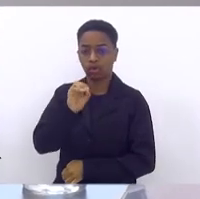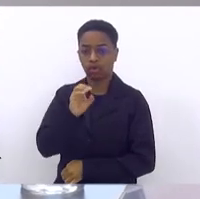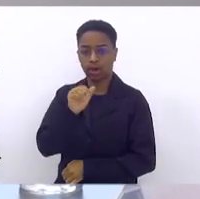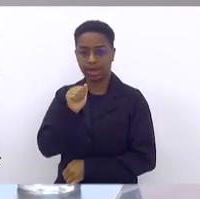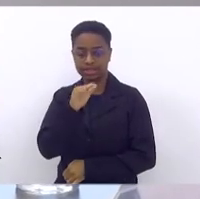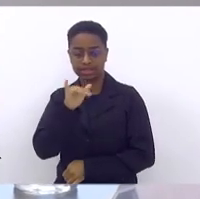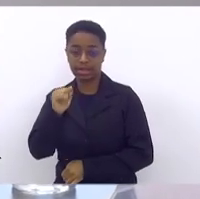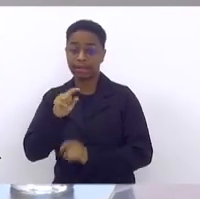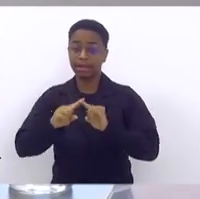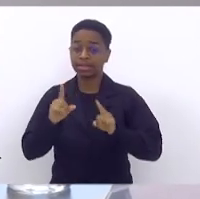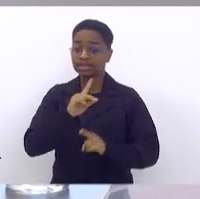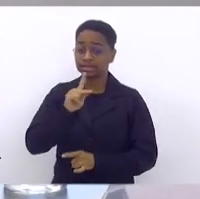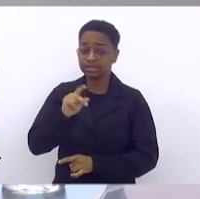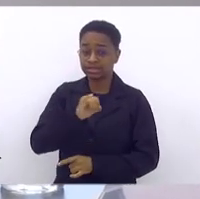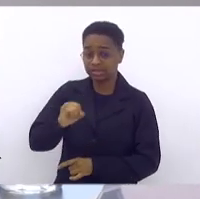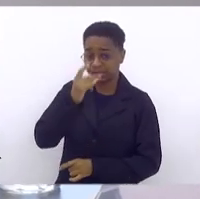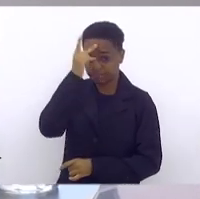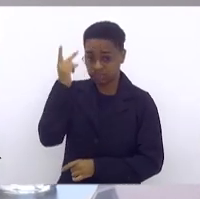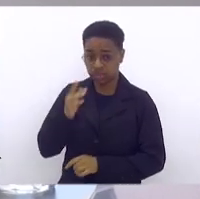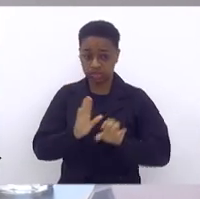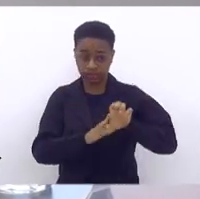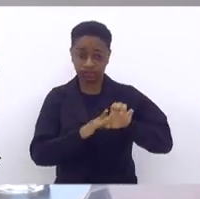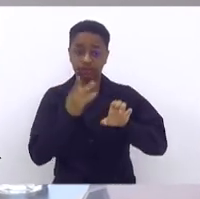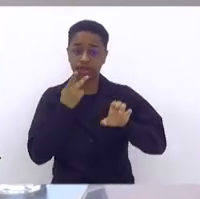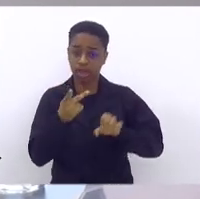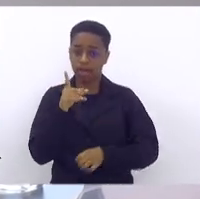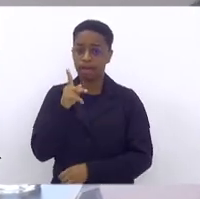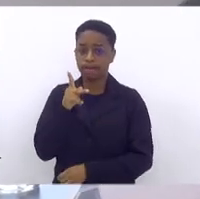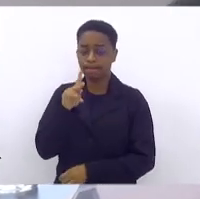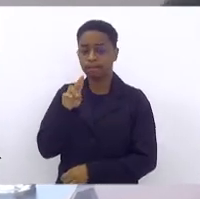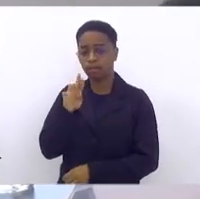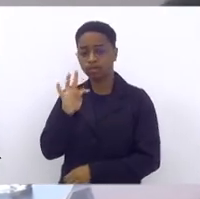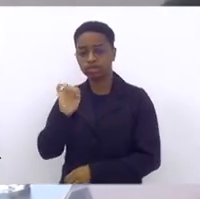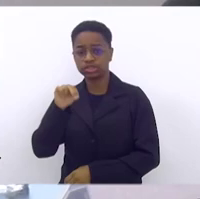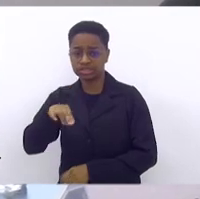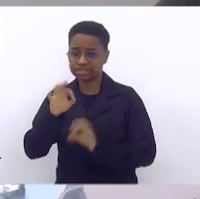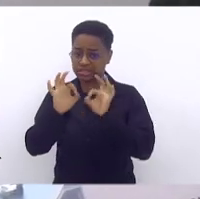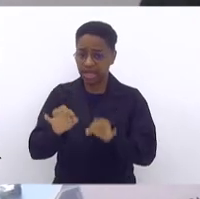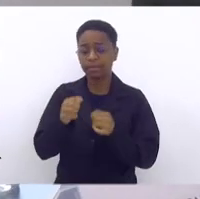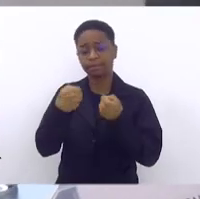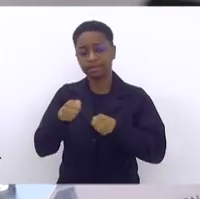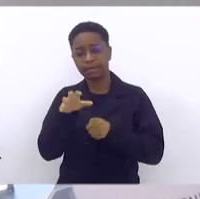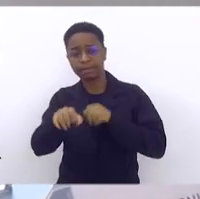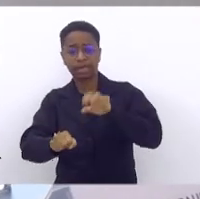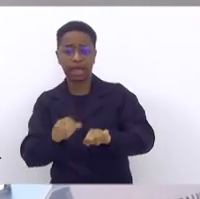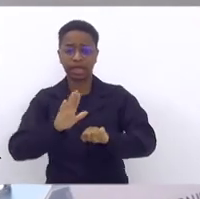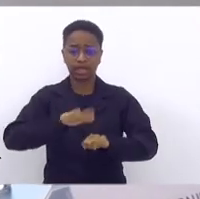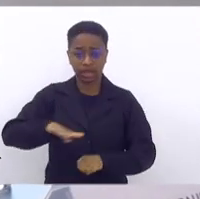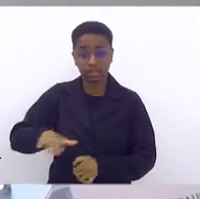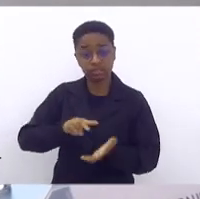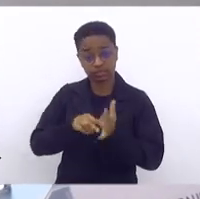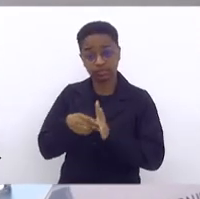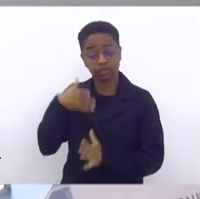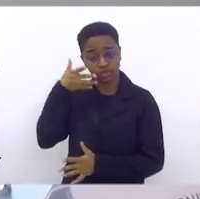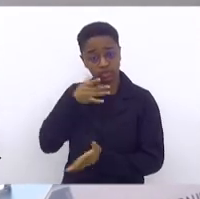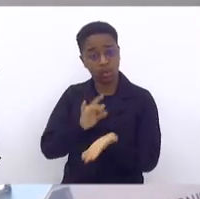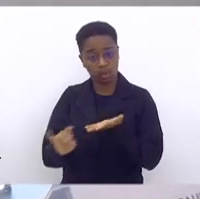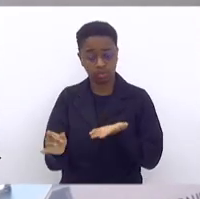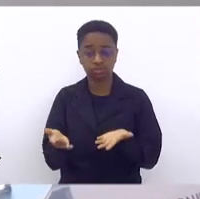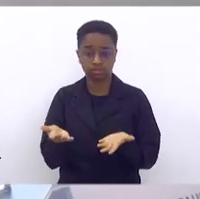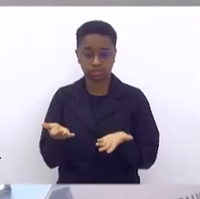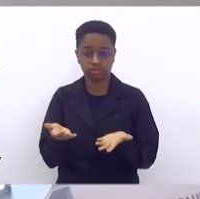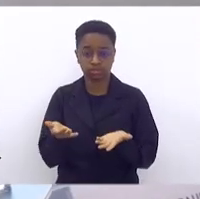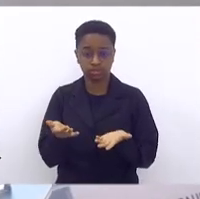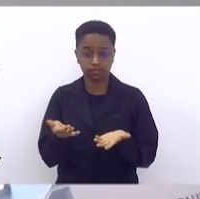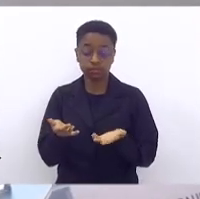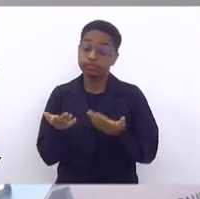Putin está certo, que o Croata, que tem que matar, que tem que pegar as crianças, que tem que catequizar, é discurso de ódio. Então, a